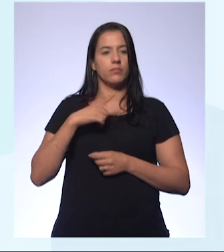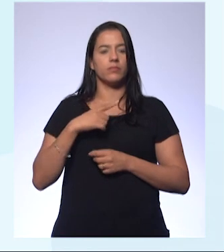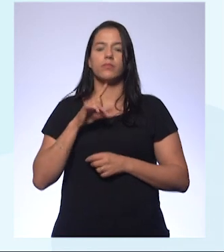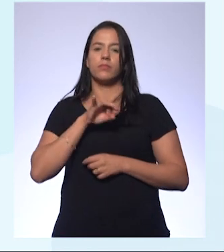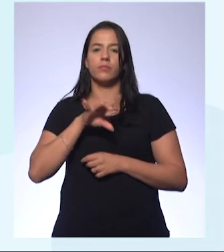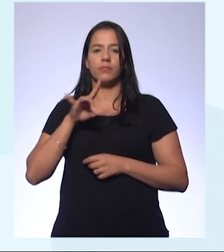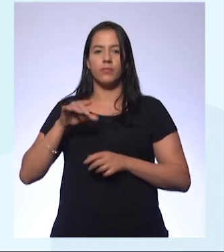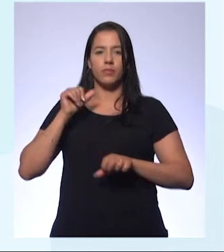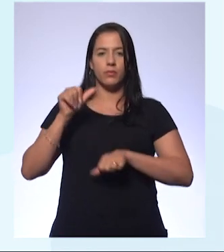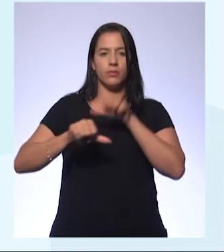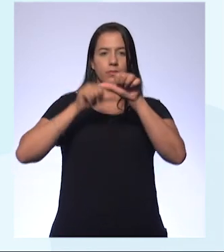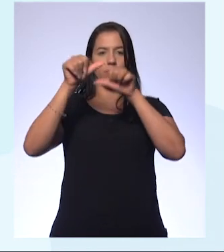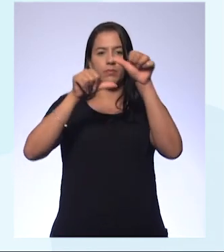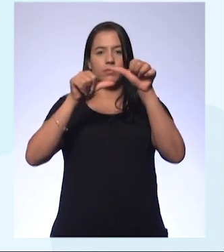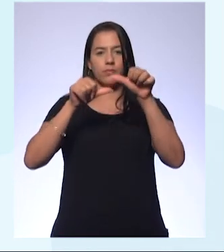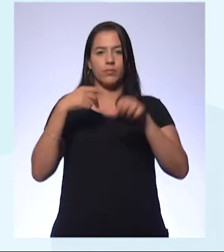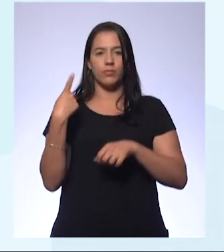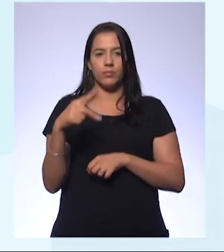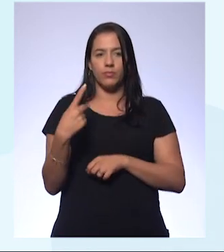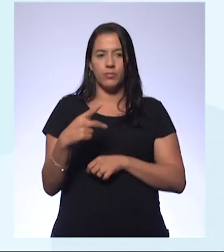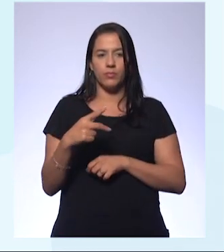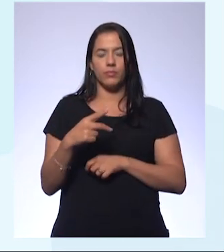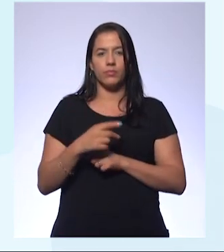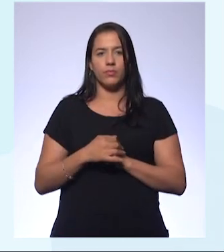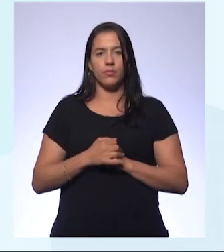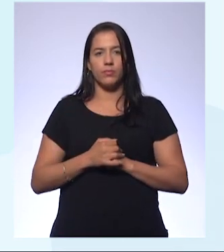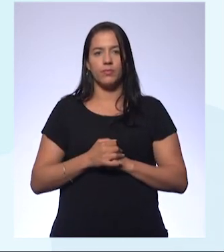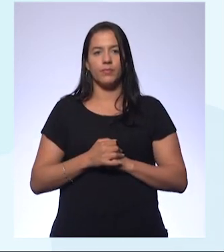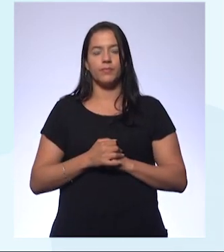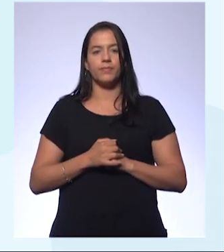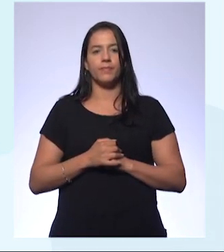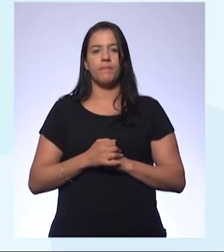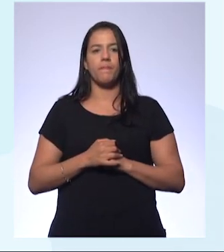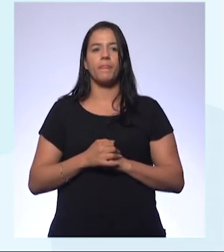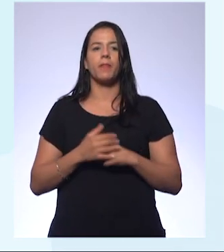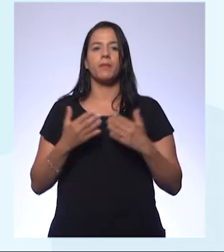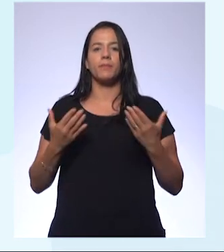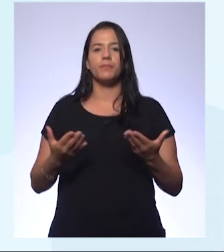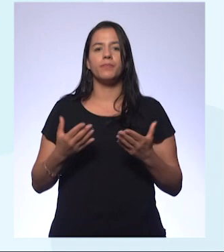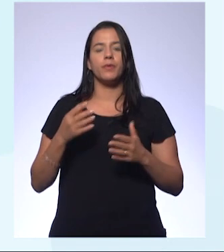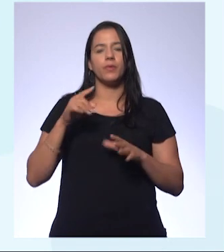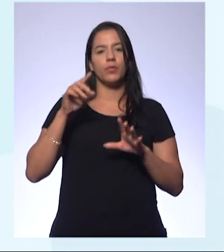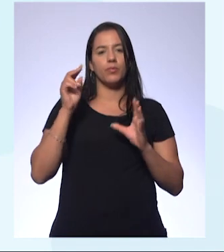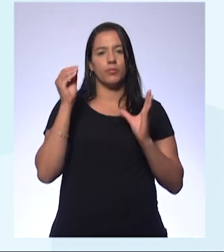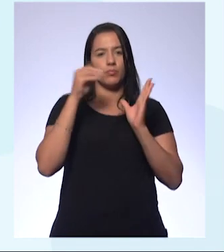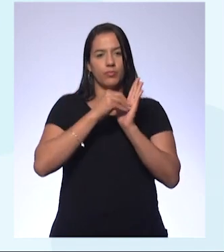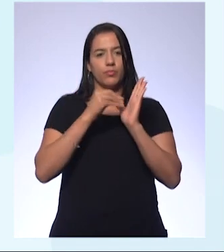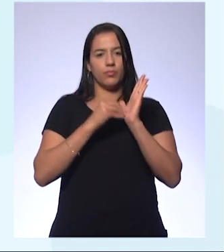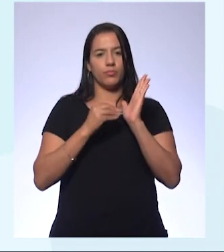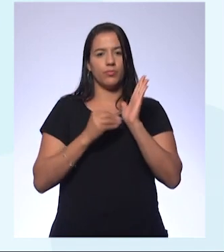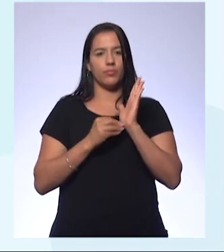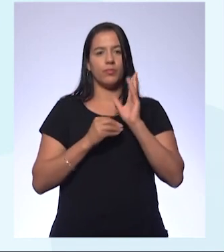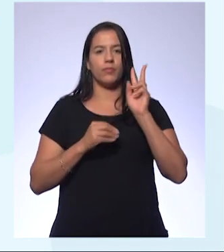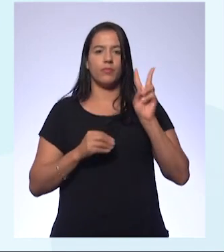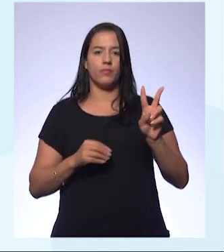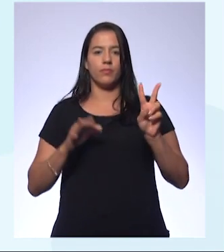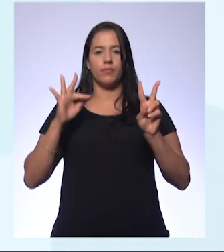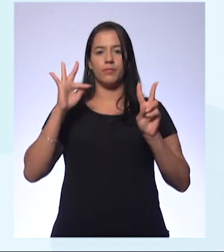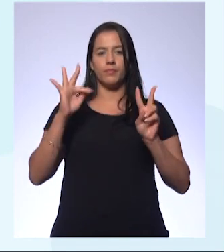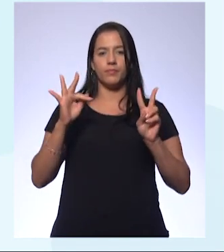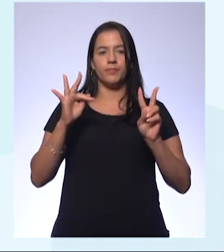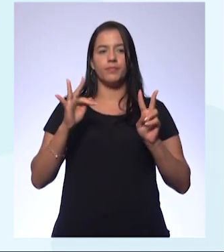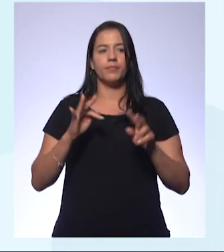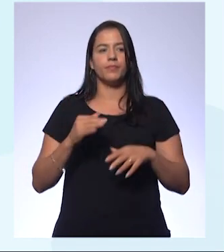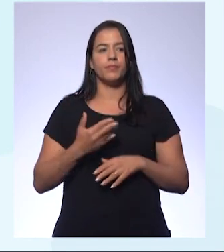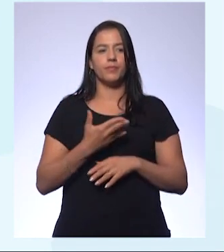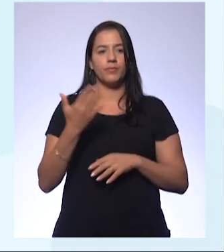comportamentais manifestadas no indivíduo. Né? Então, para colocar verdadeiro ou falso aqui, então,